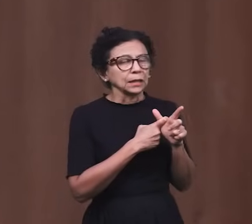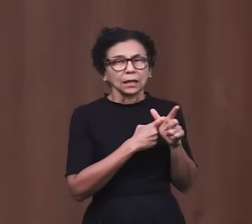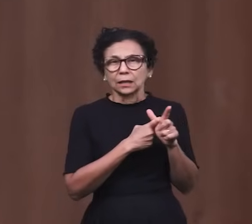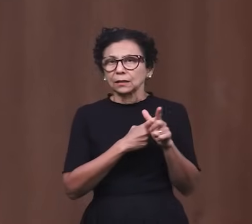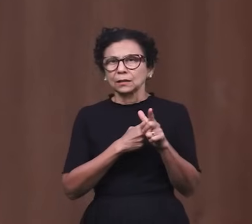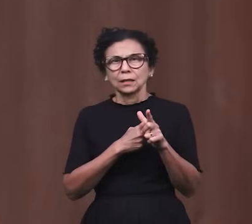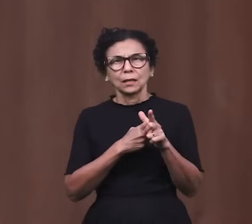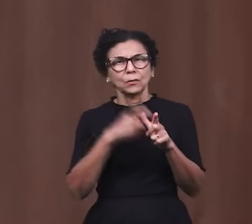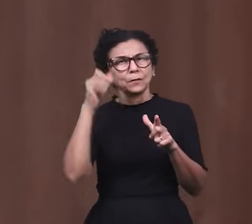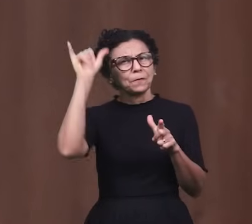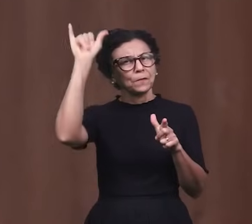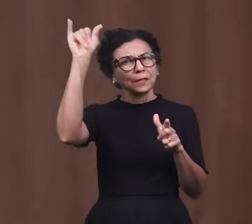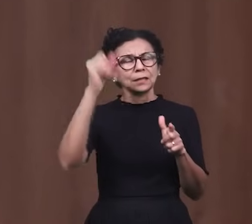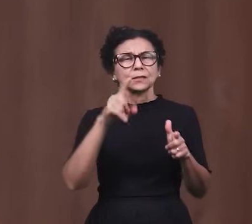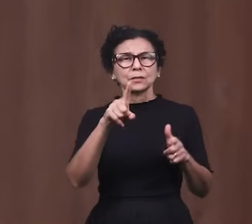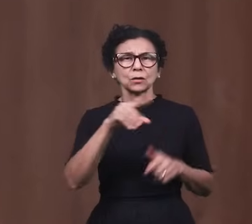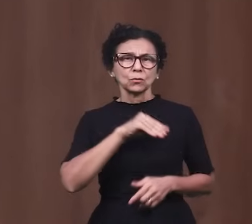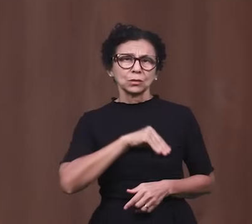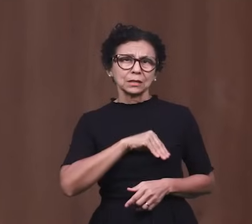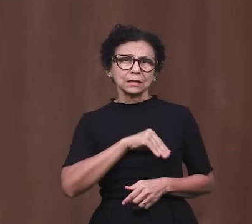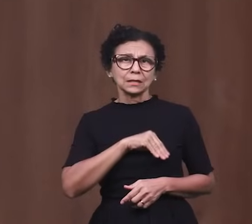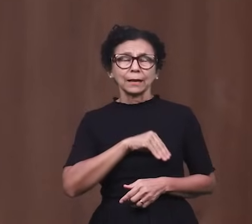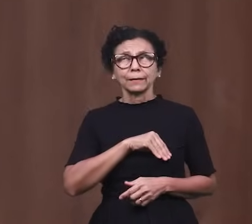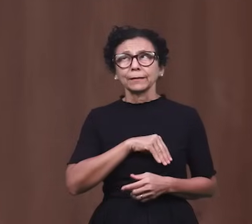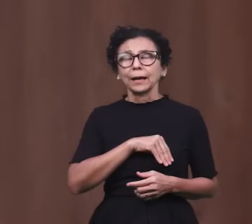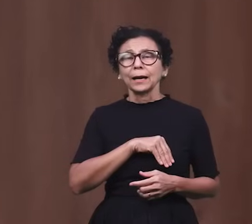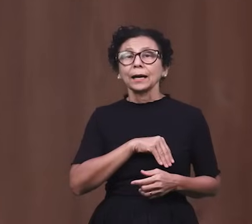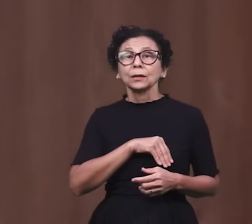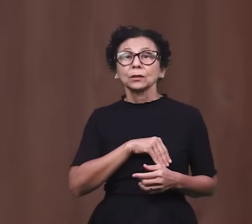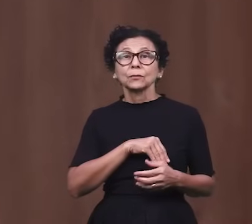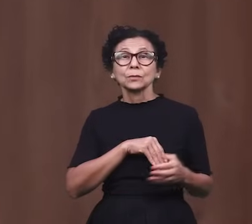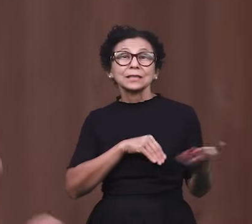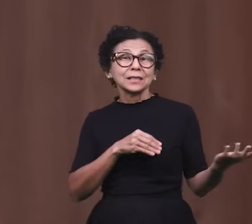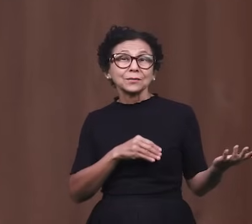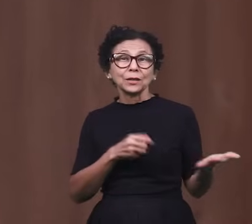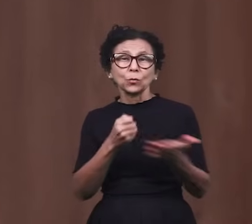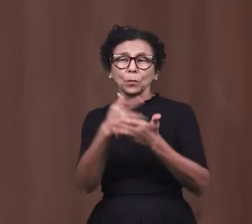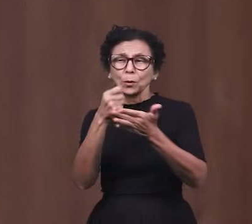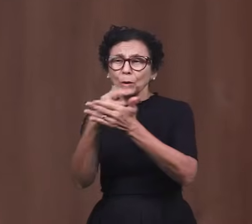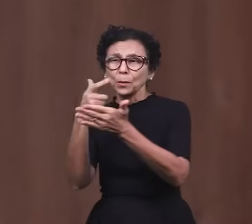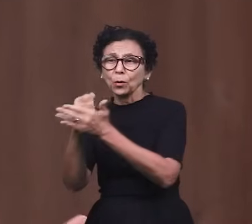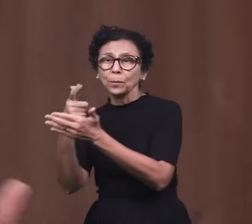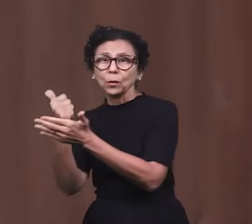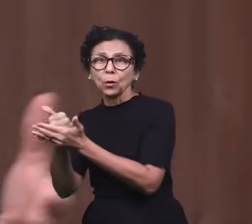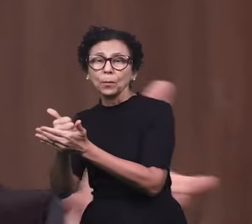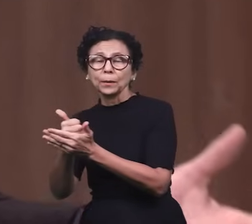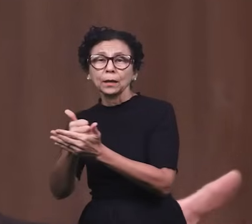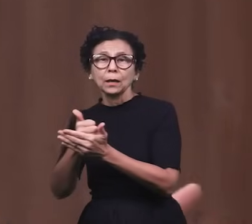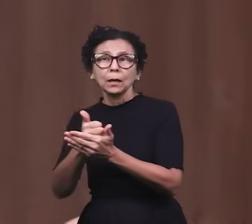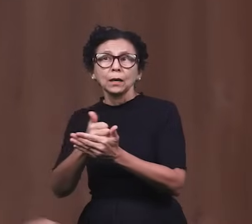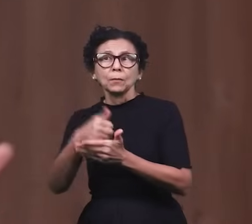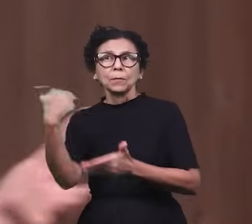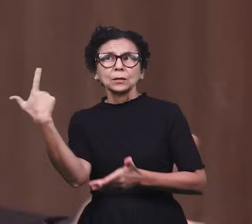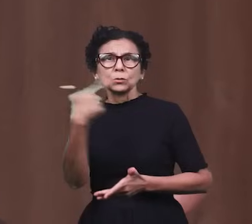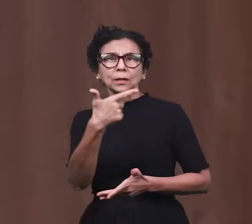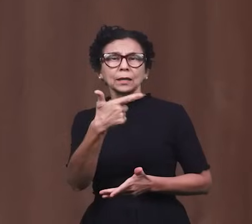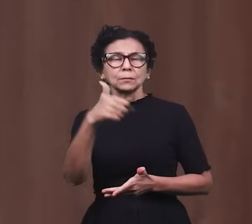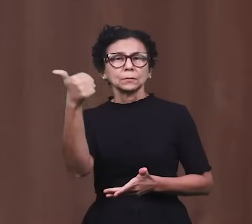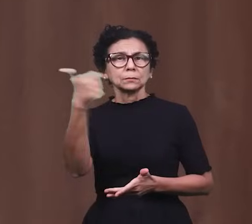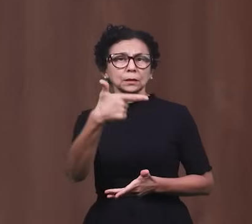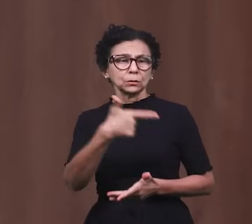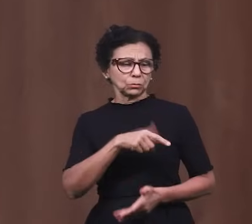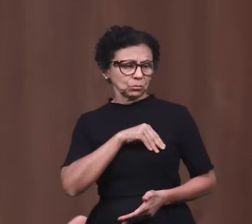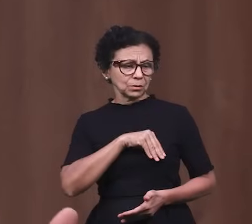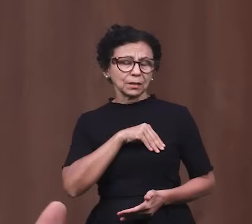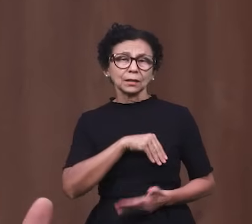faça dívidas, não gaste mais do que você ganha, se possível, tá? É o que eu falei, às vezes a pessoa entrou num problema, ela vai ter que se endividar para